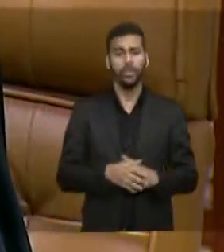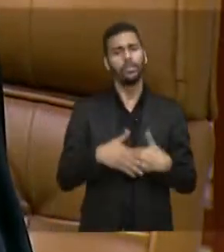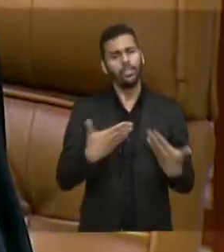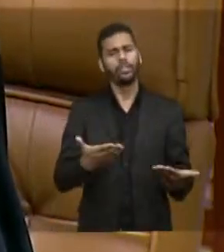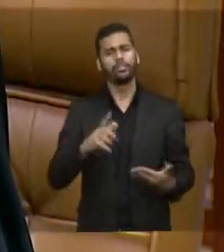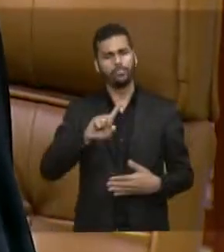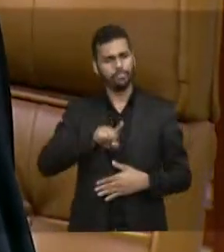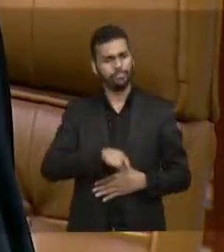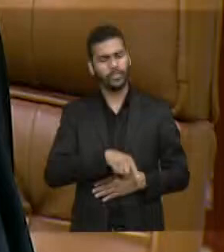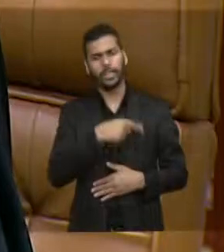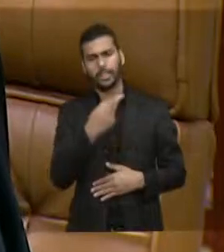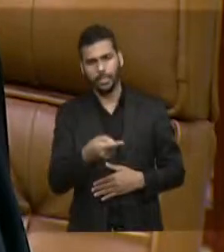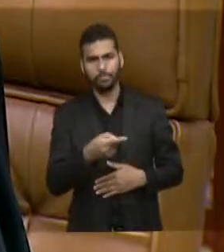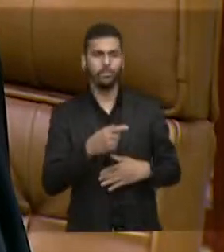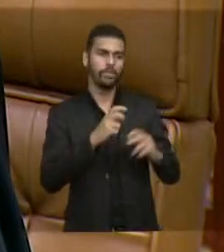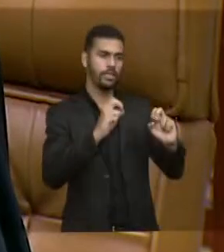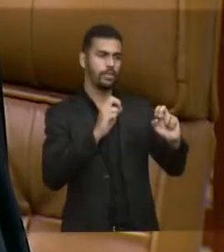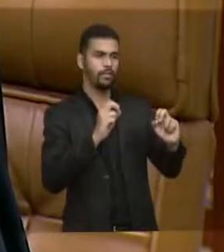depois